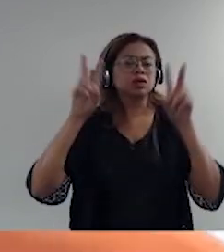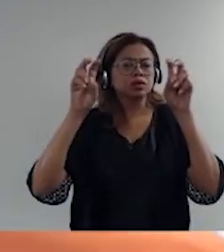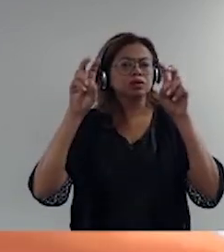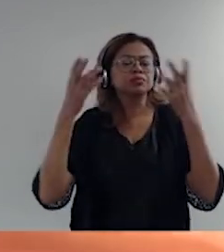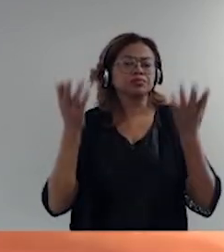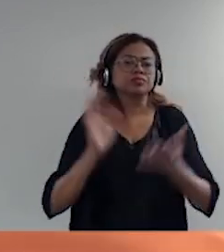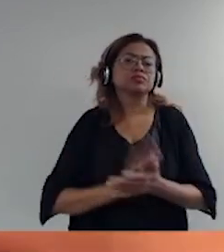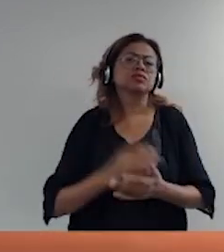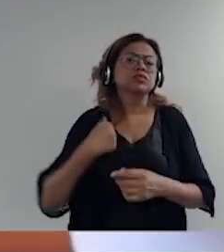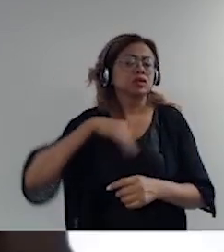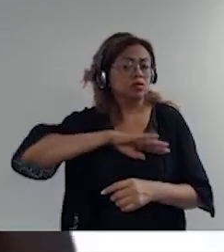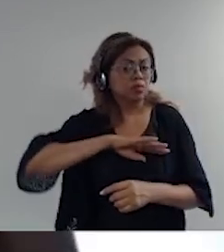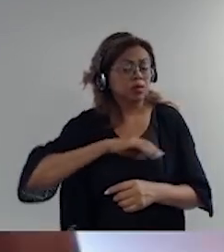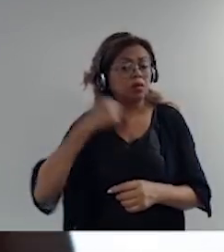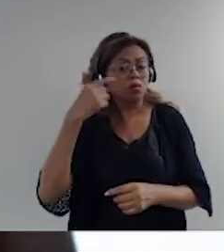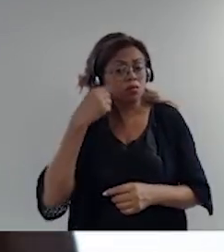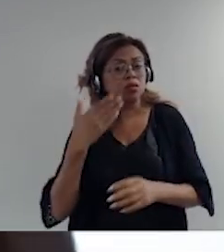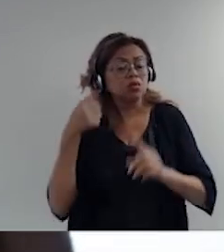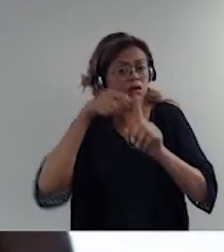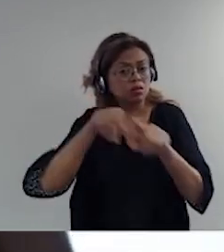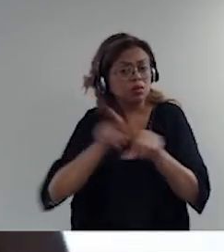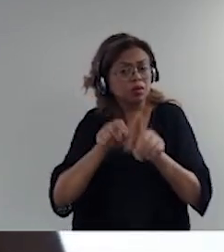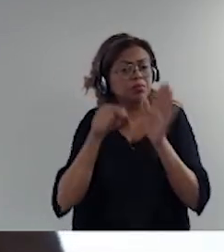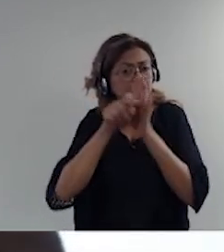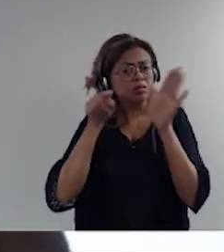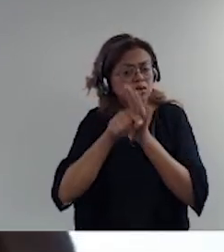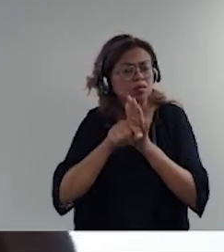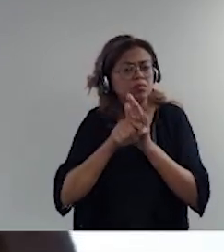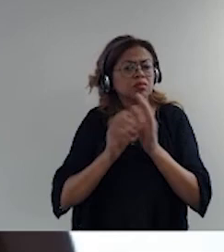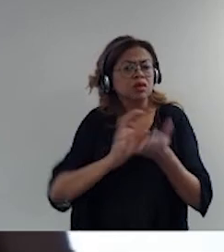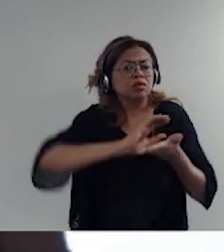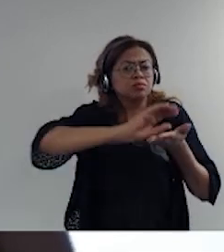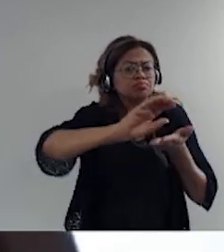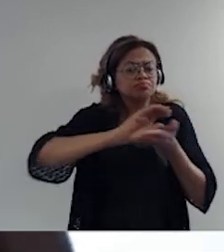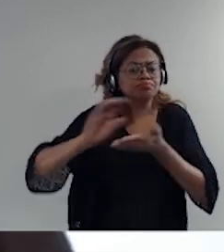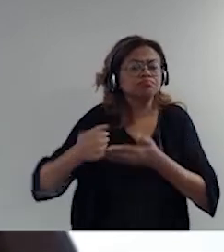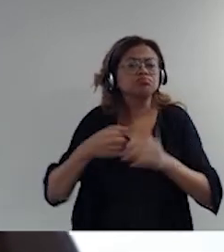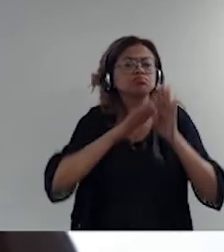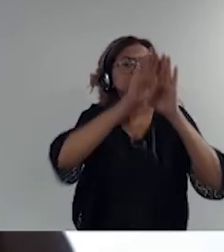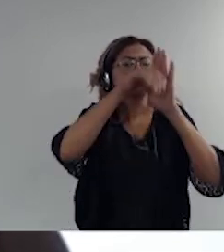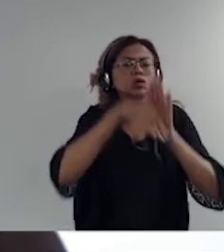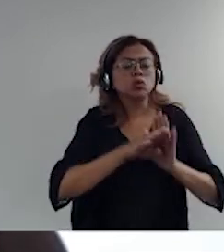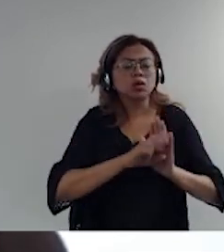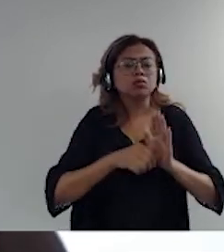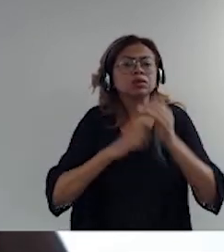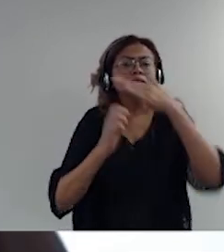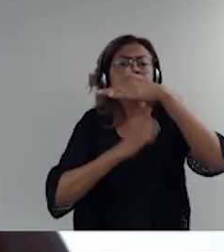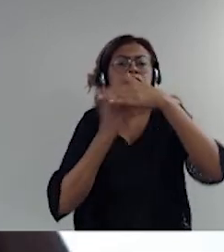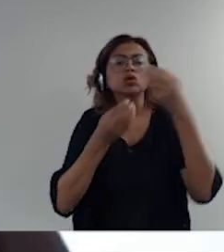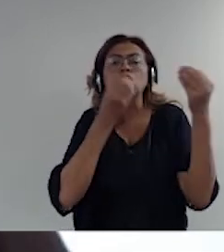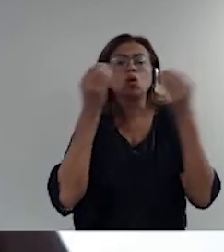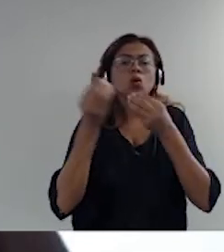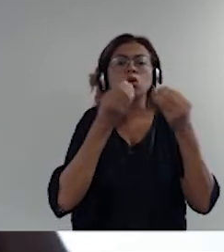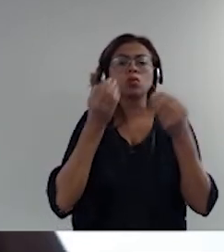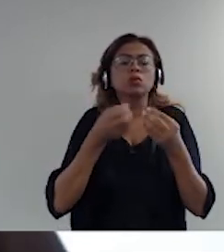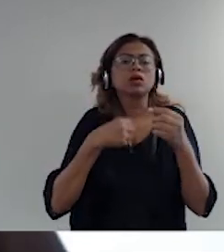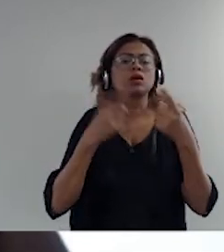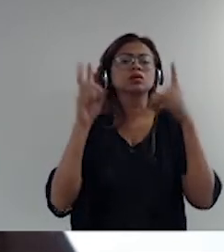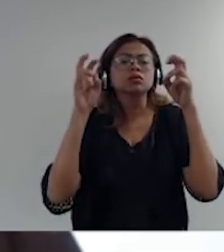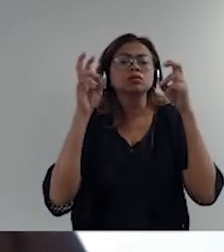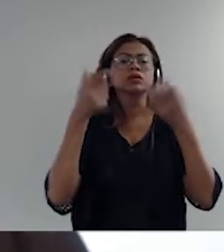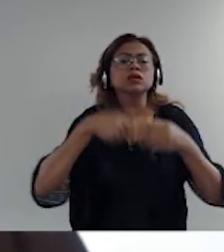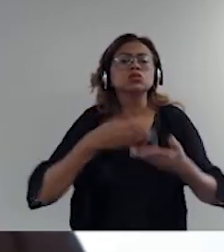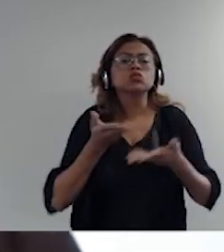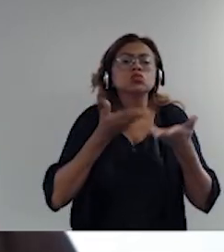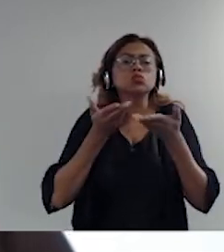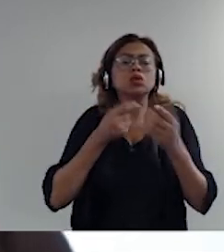luz e perguntar aos investidores, claro, perguntarem para as companhias como é que elas estão tratando desses assuntos. Mas acho que